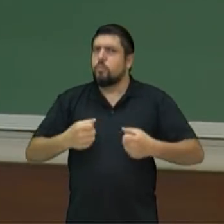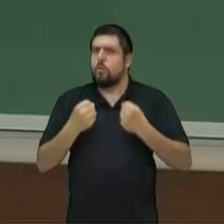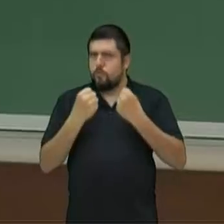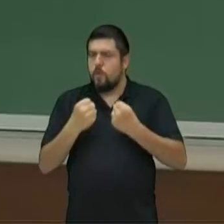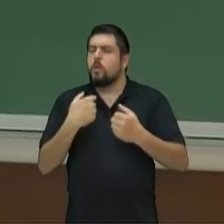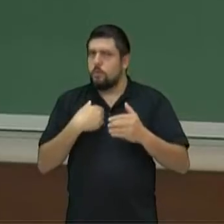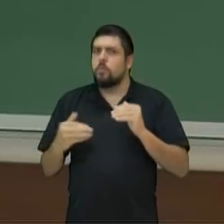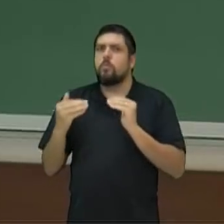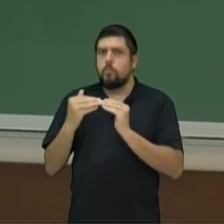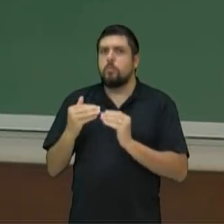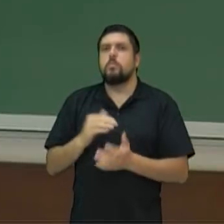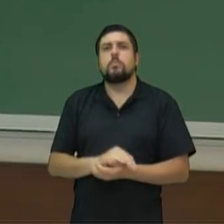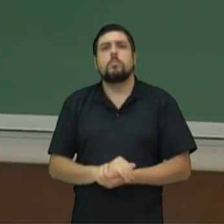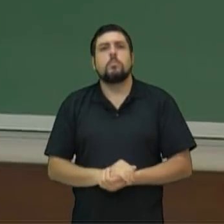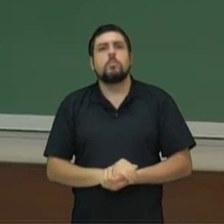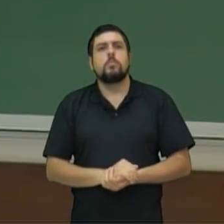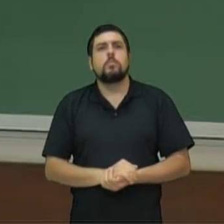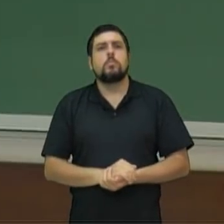com ele.